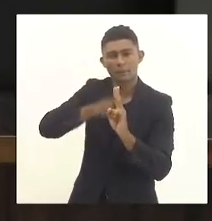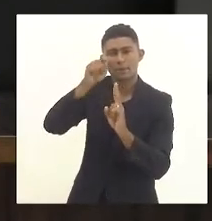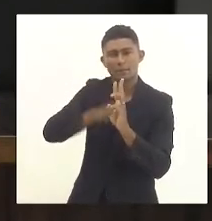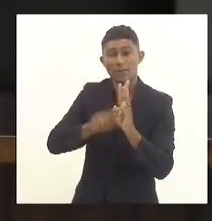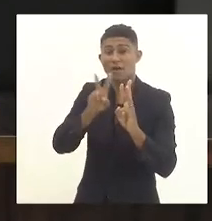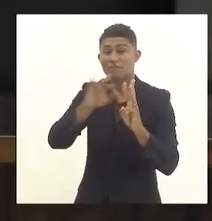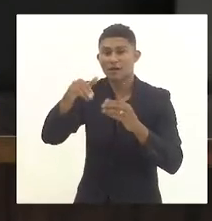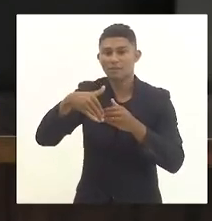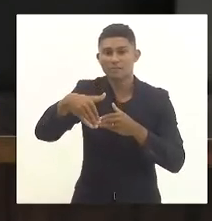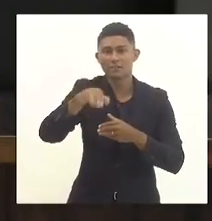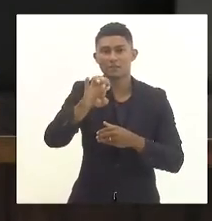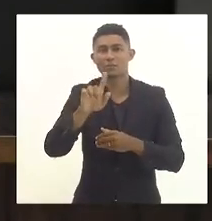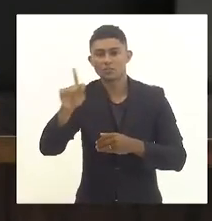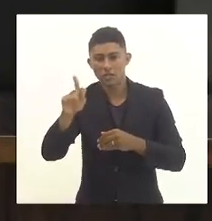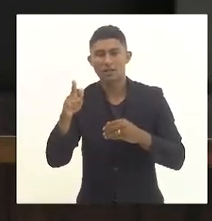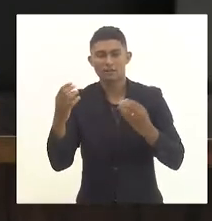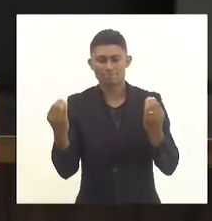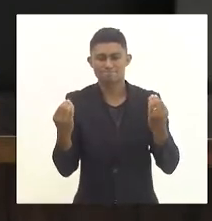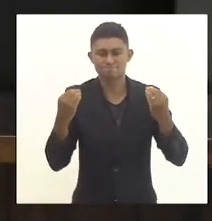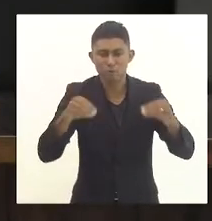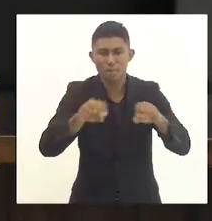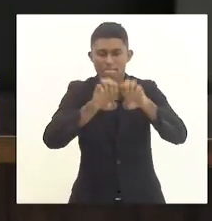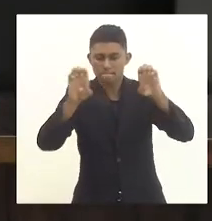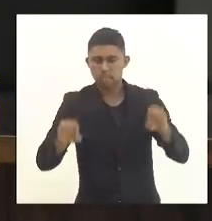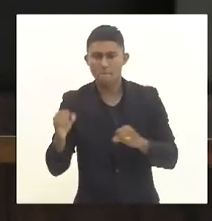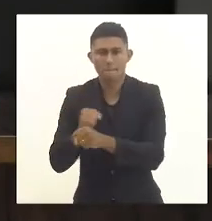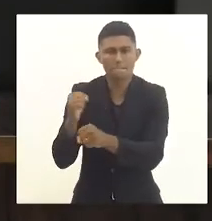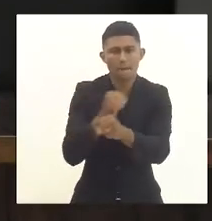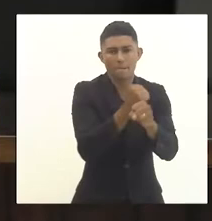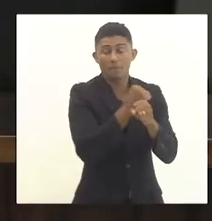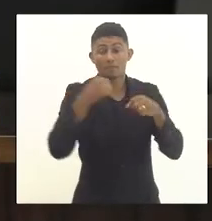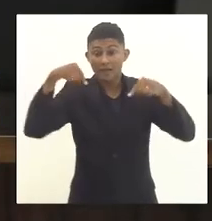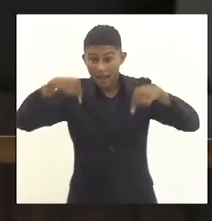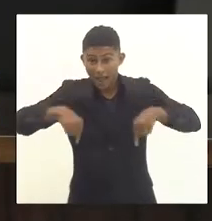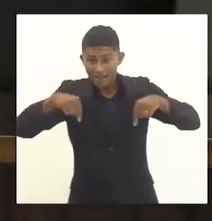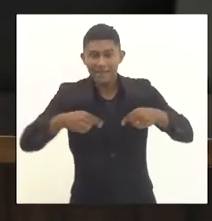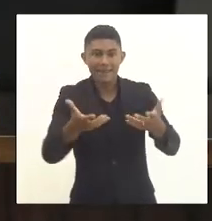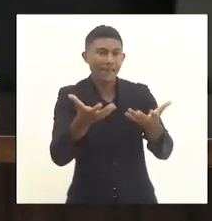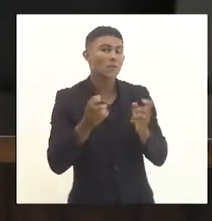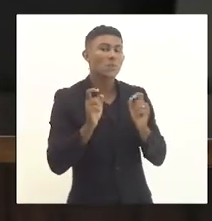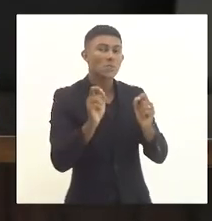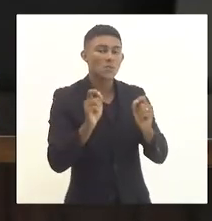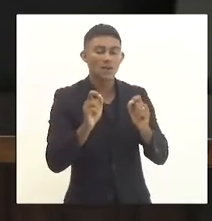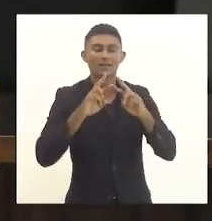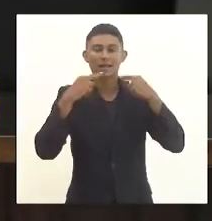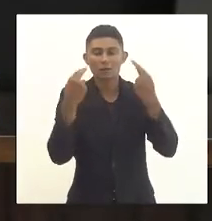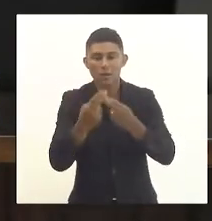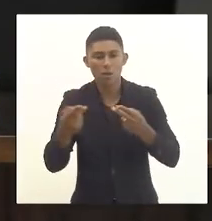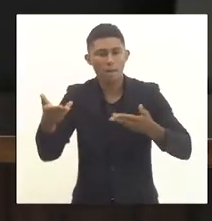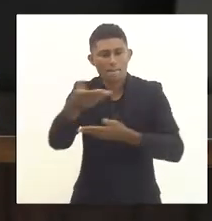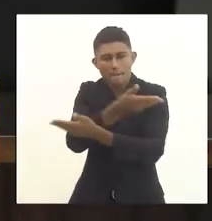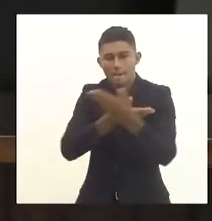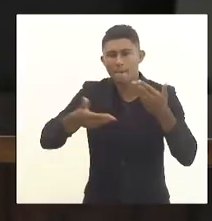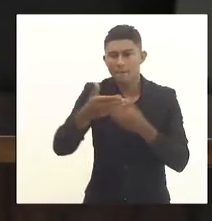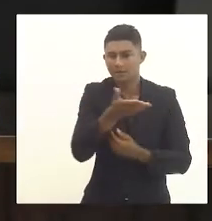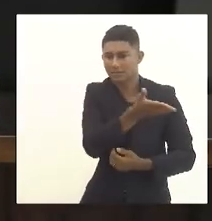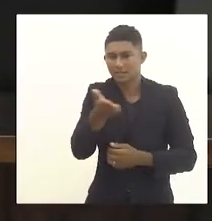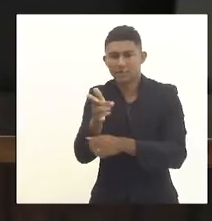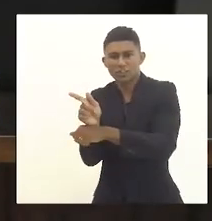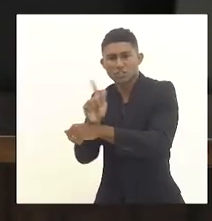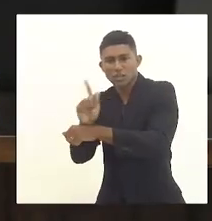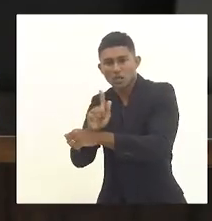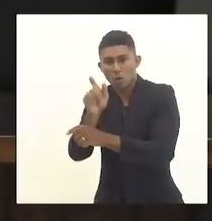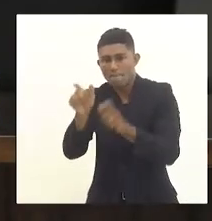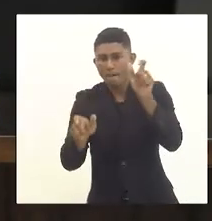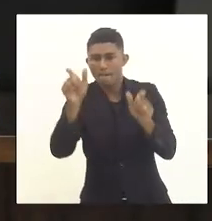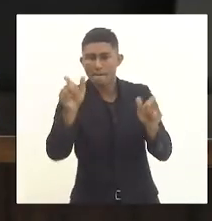5G. Temos nesse painel a possibilidade de conectar os gestores públicos aqui presente ao